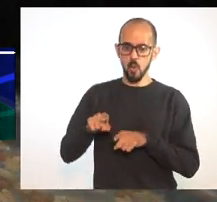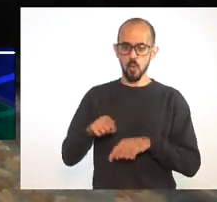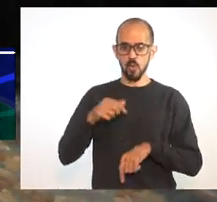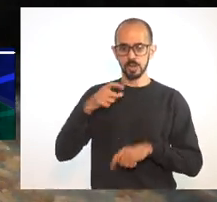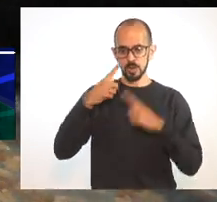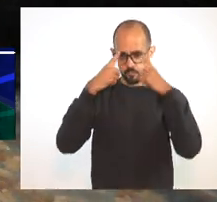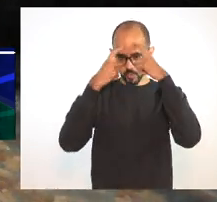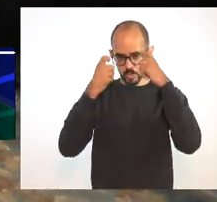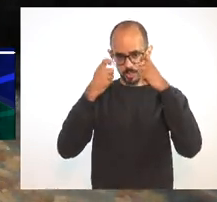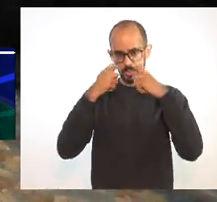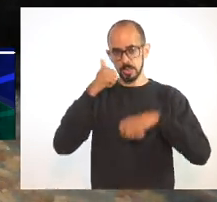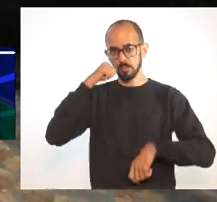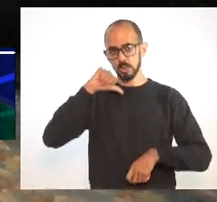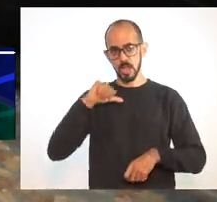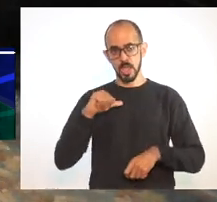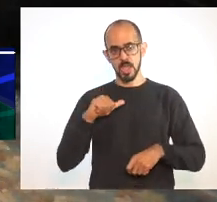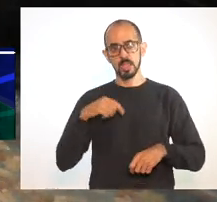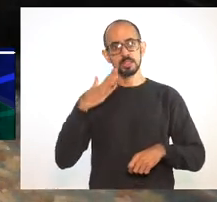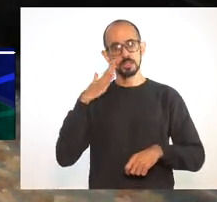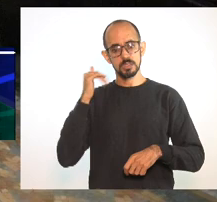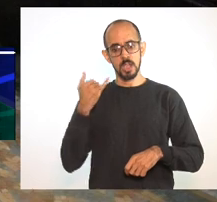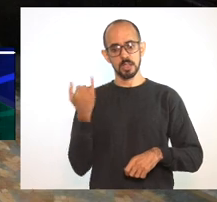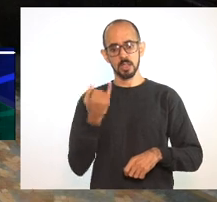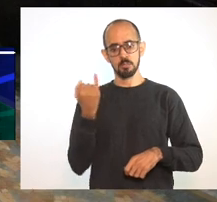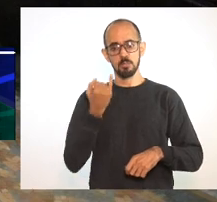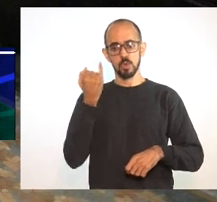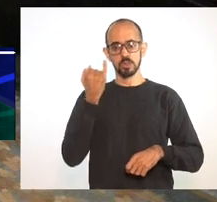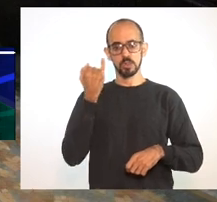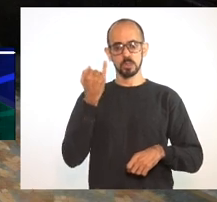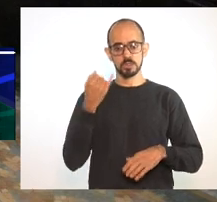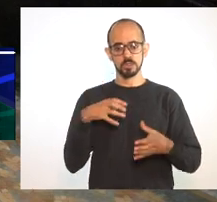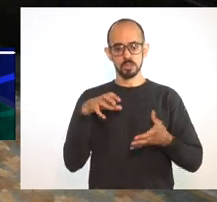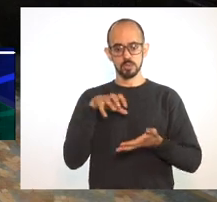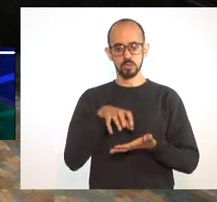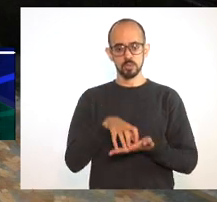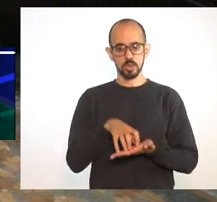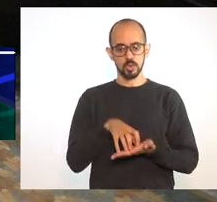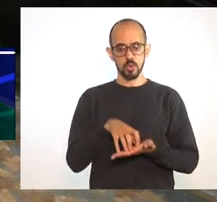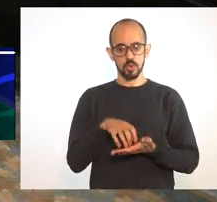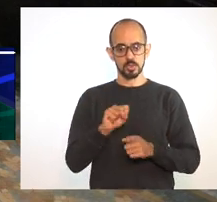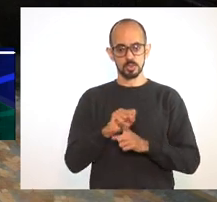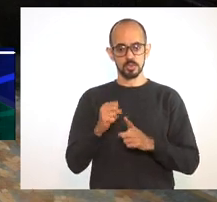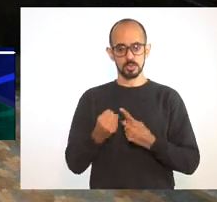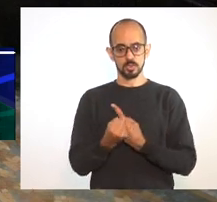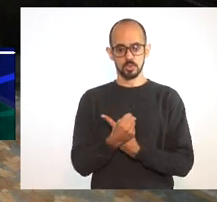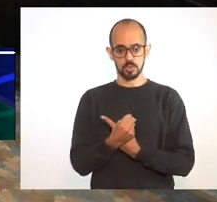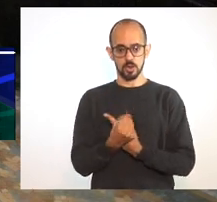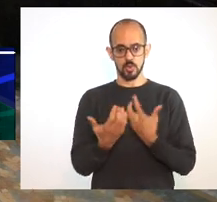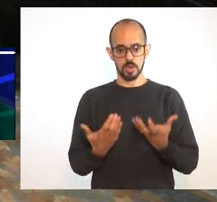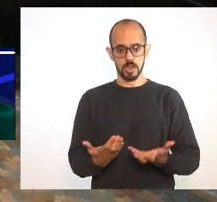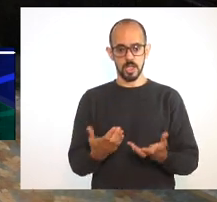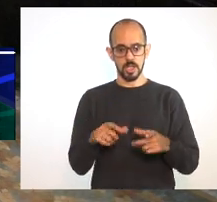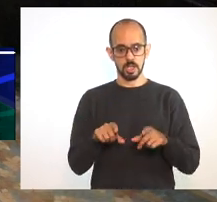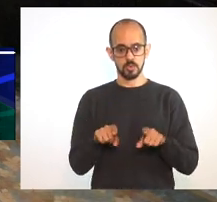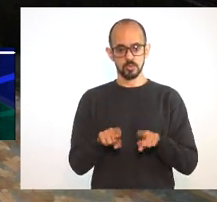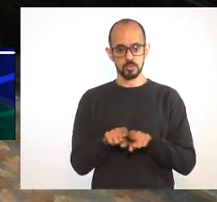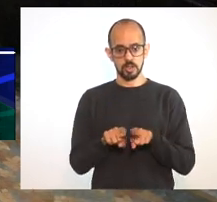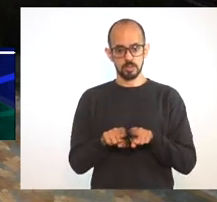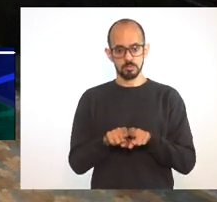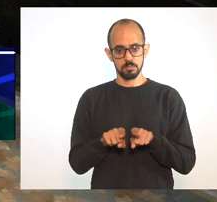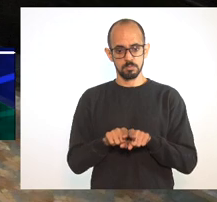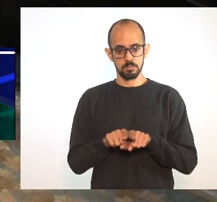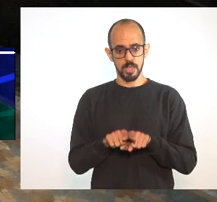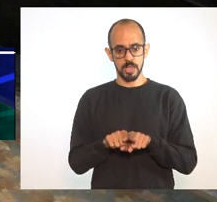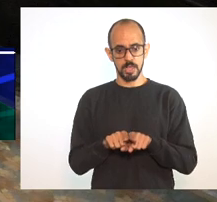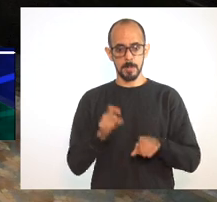da importância dos profissionais da área da assistência social. Quero, nesses tempos aqui, de pensar